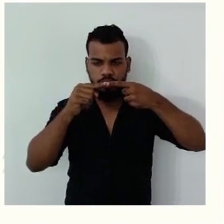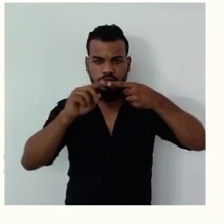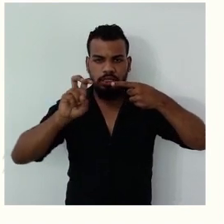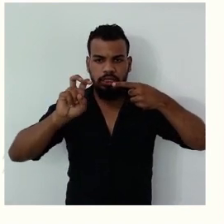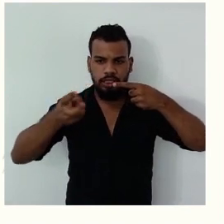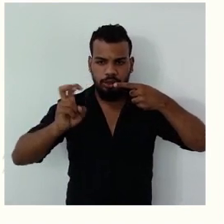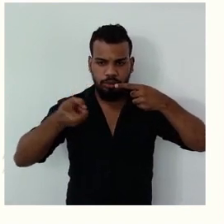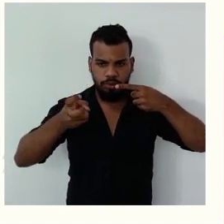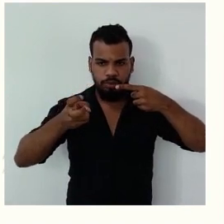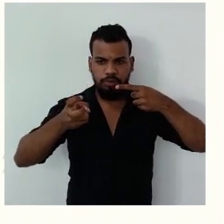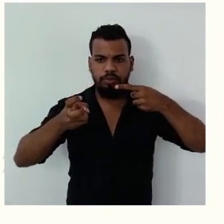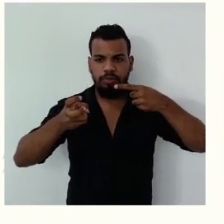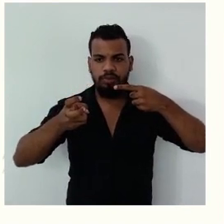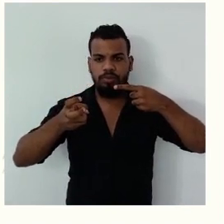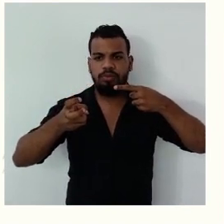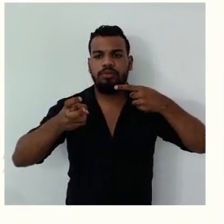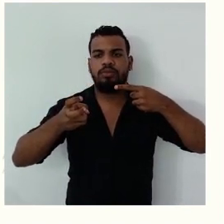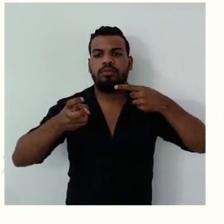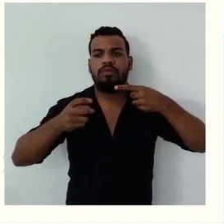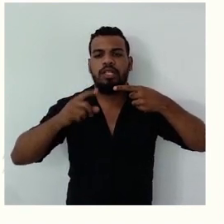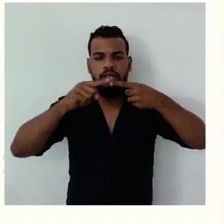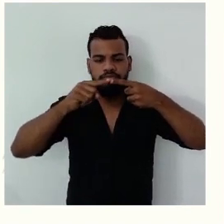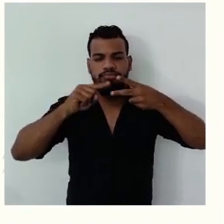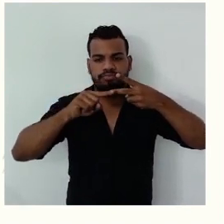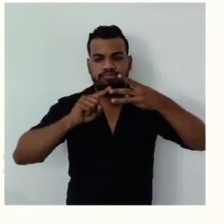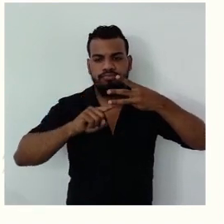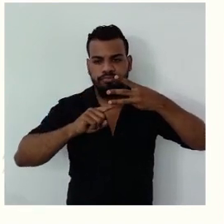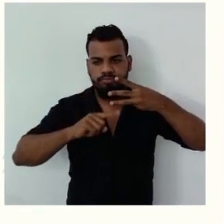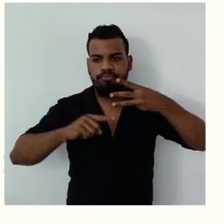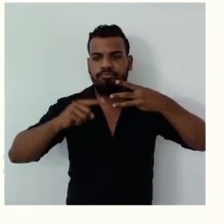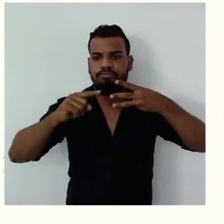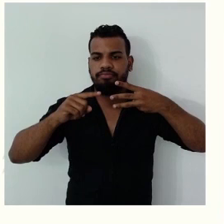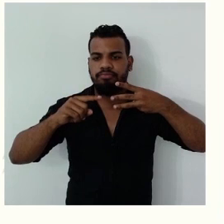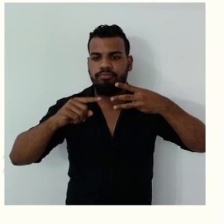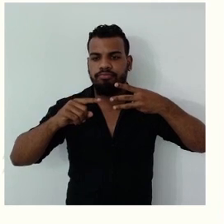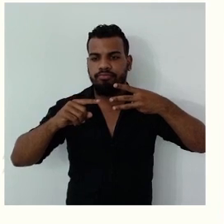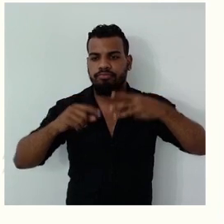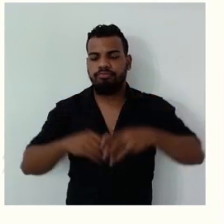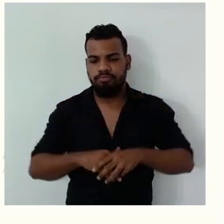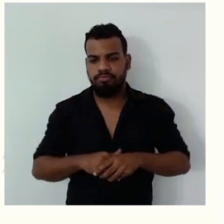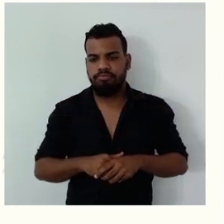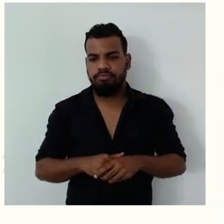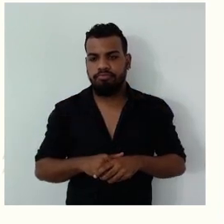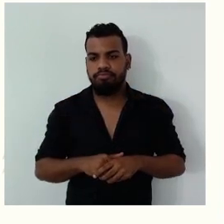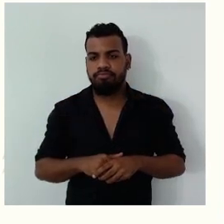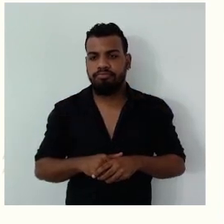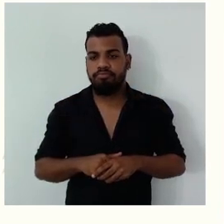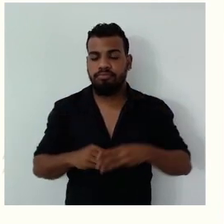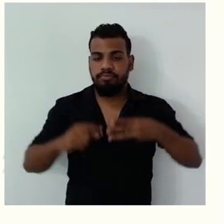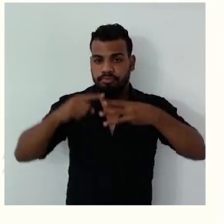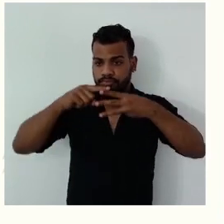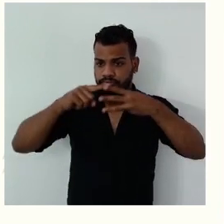Unilab, Fetolab e Riolab. Fotolab e Riolab. Se